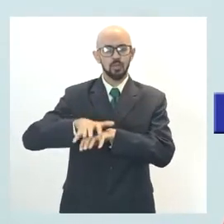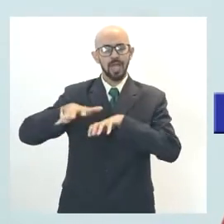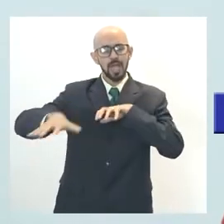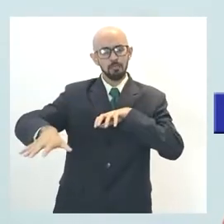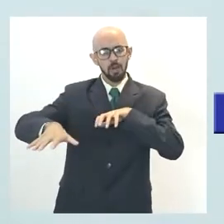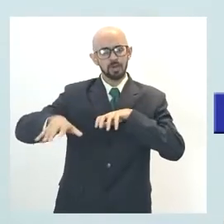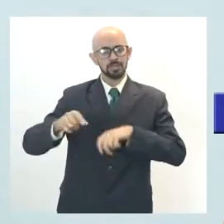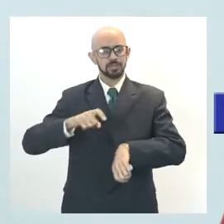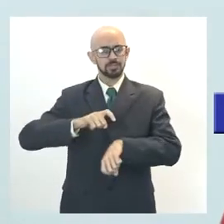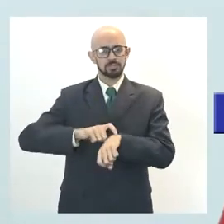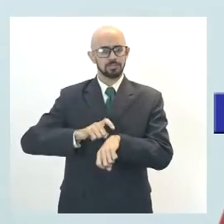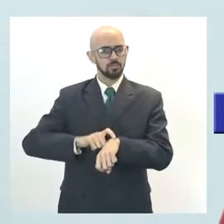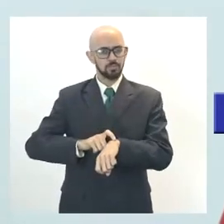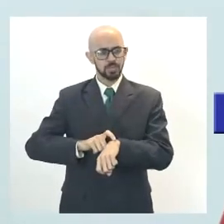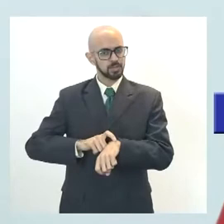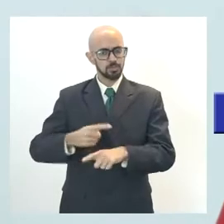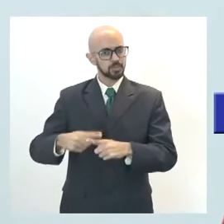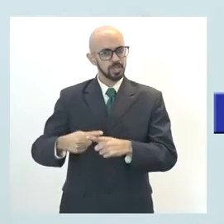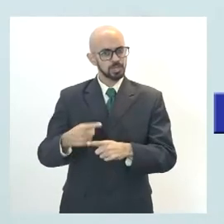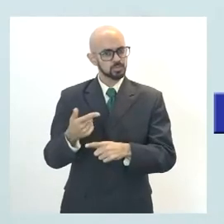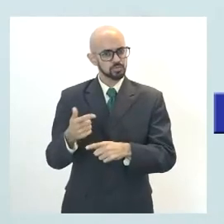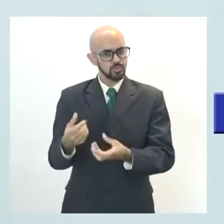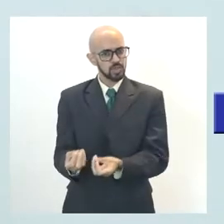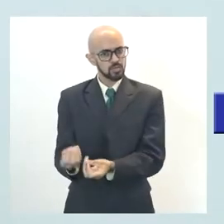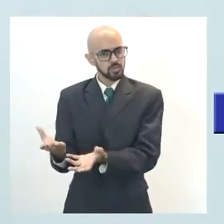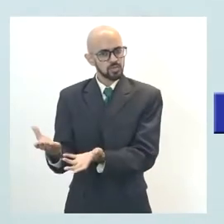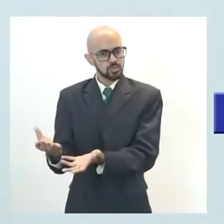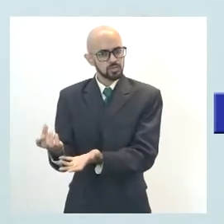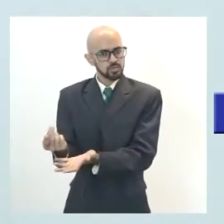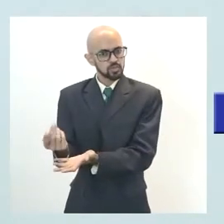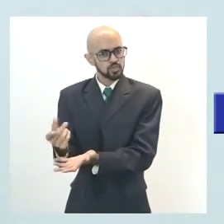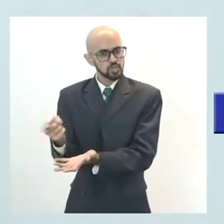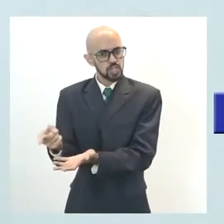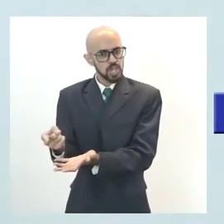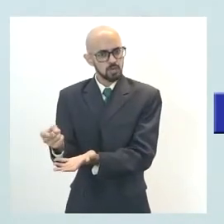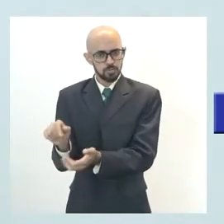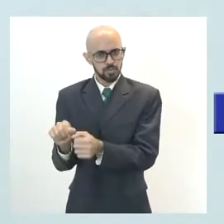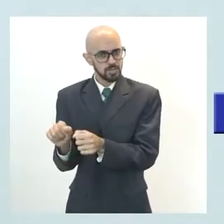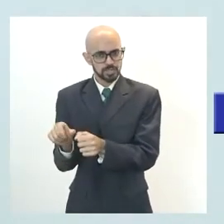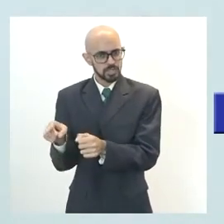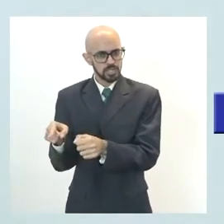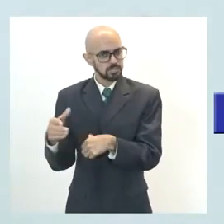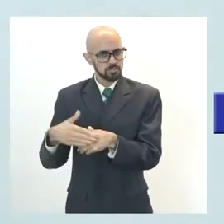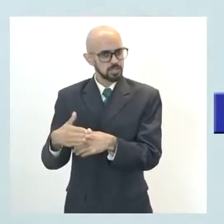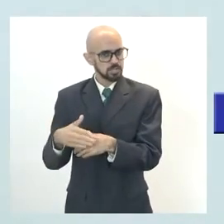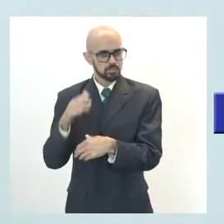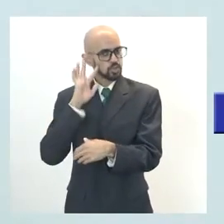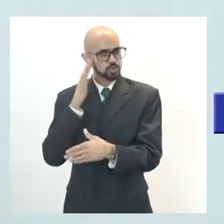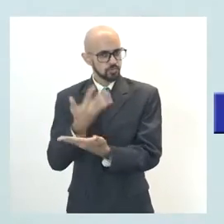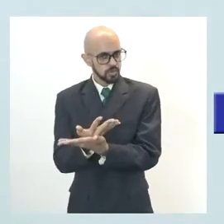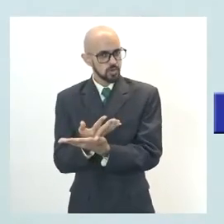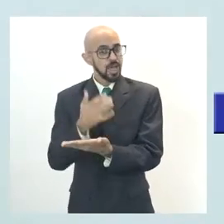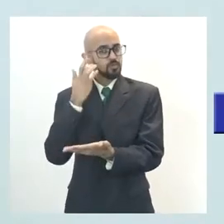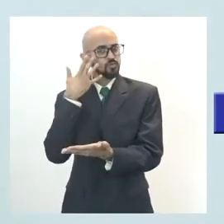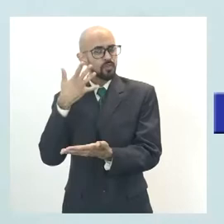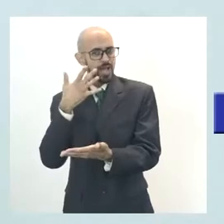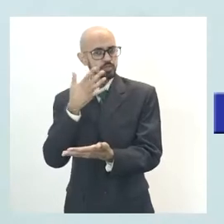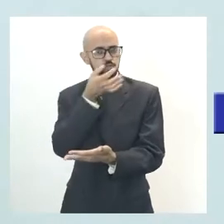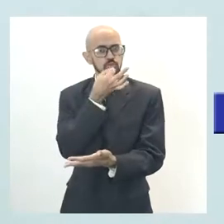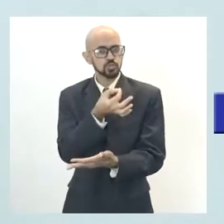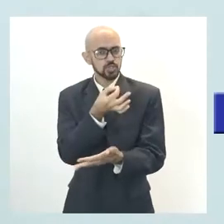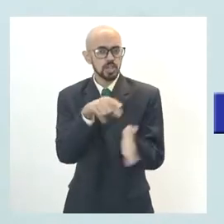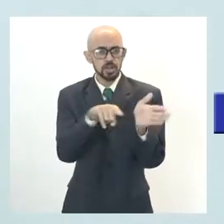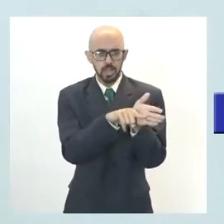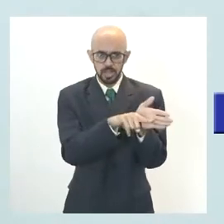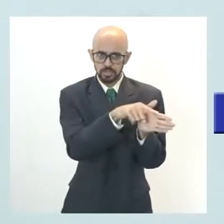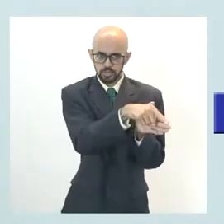posto que não recebemos incentivos para fazê-lo E aí termina o destacando que é muito fácil criticar o servido